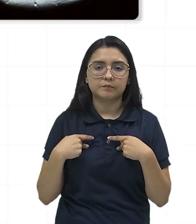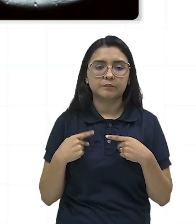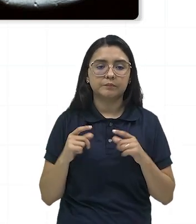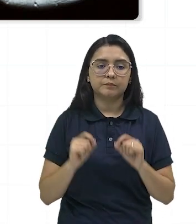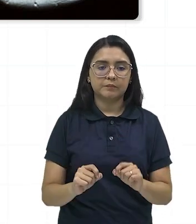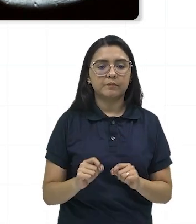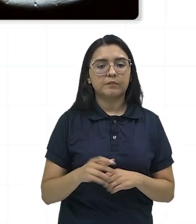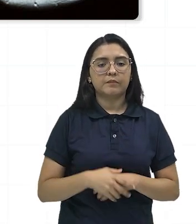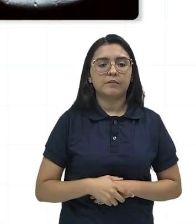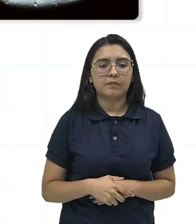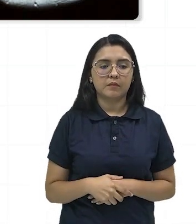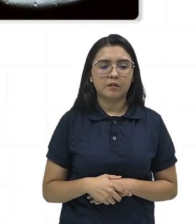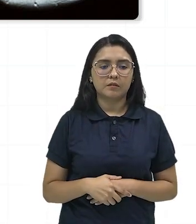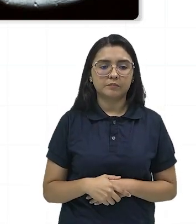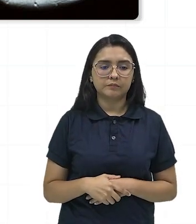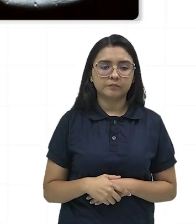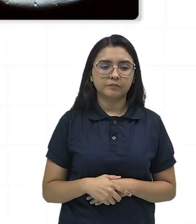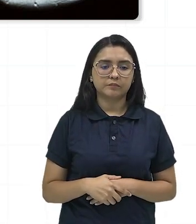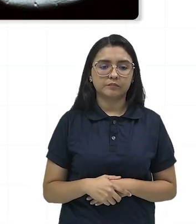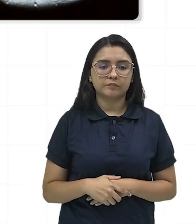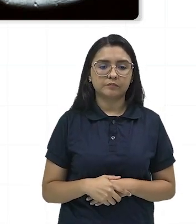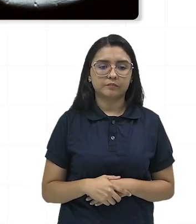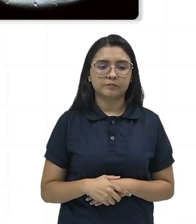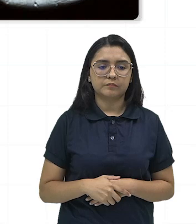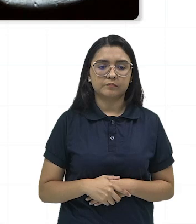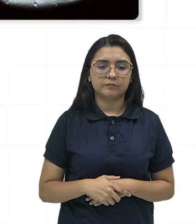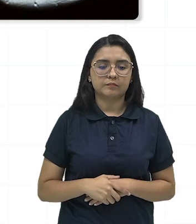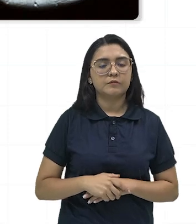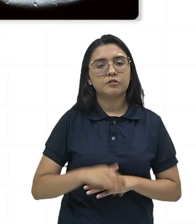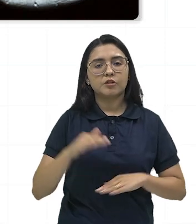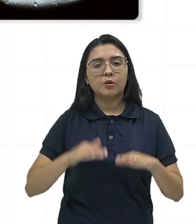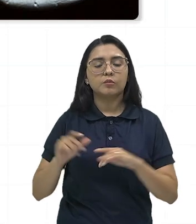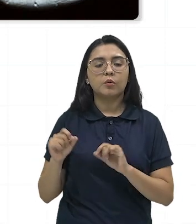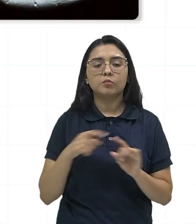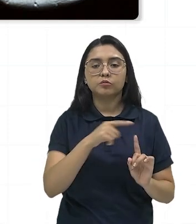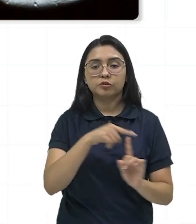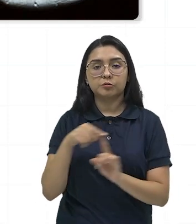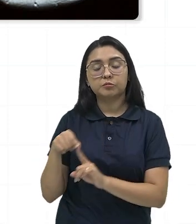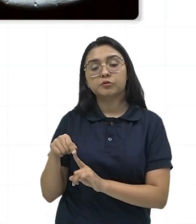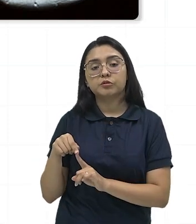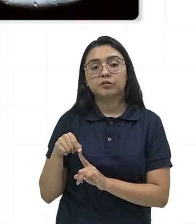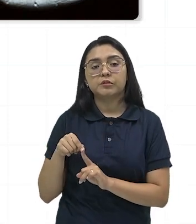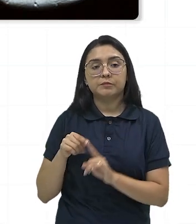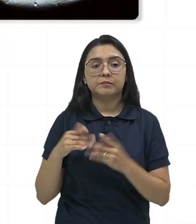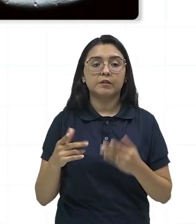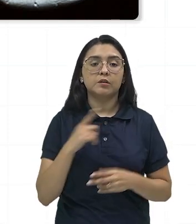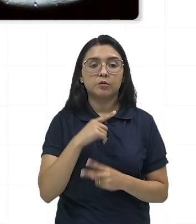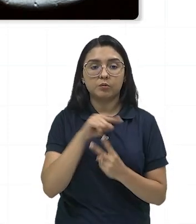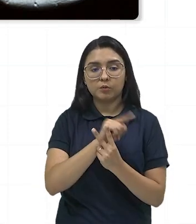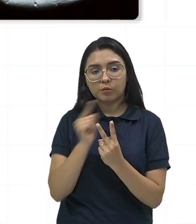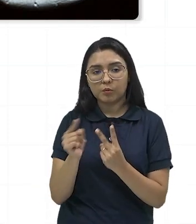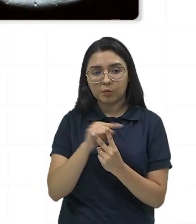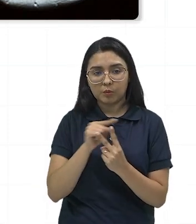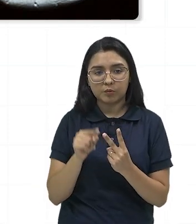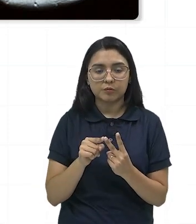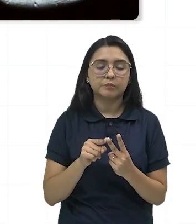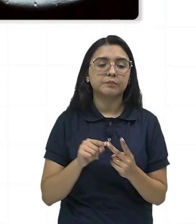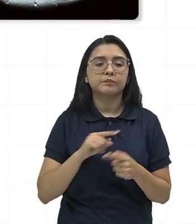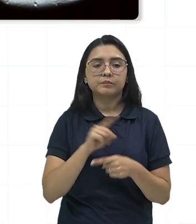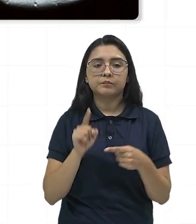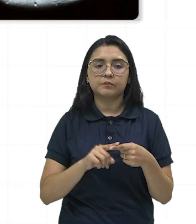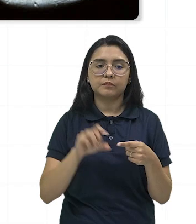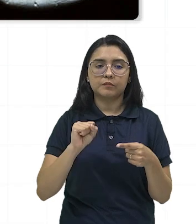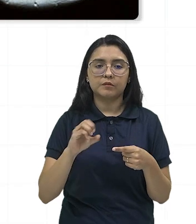apresentar outros hospedeiros intermediários conforme a espécie. Então nós temos dois tipos de tênia, tá, pessoal? É a